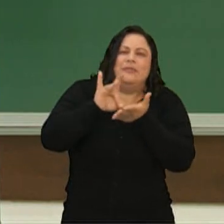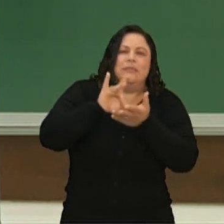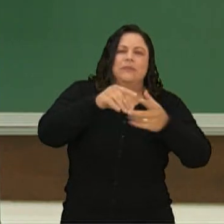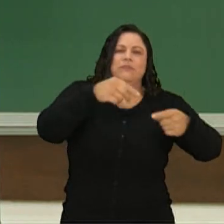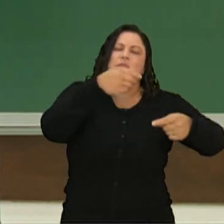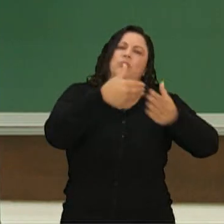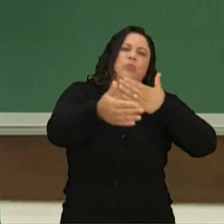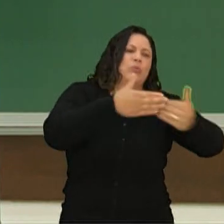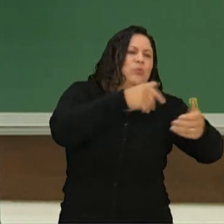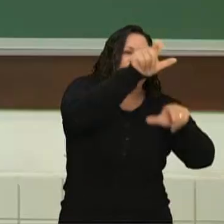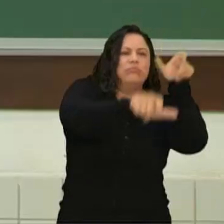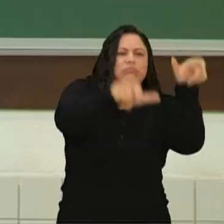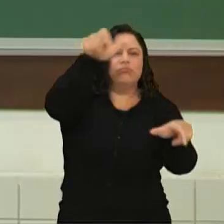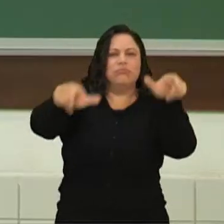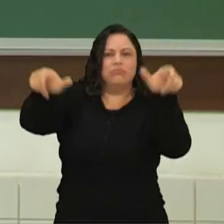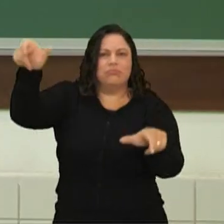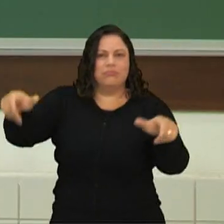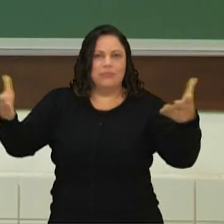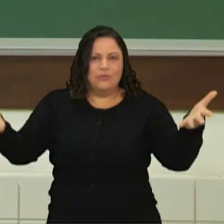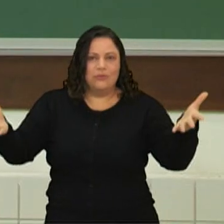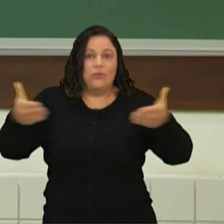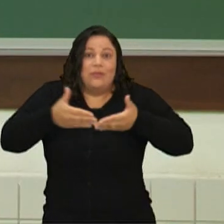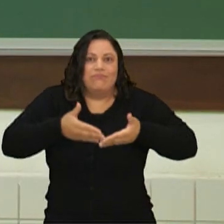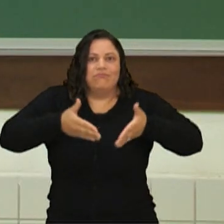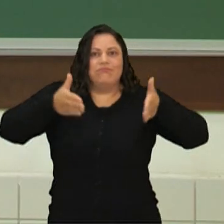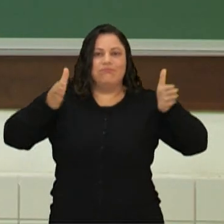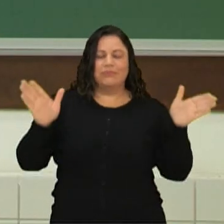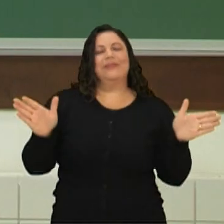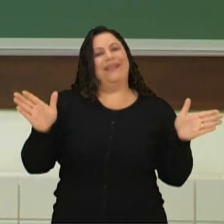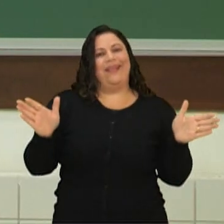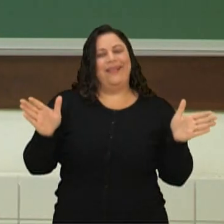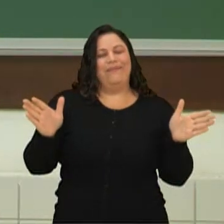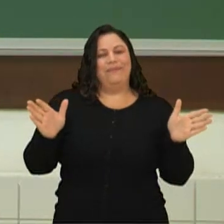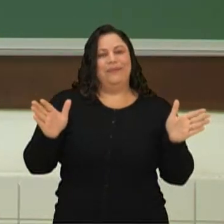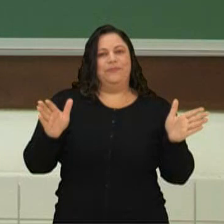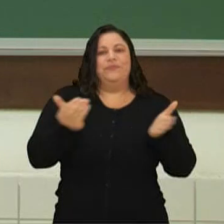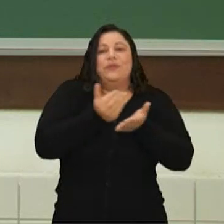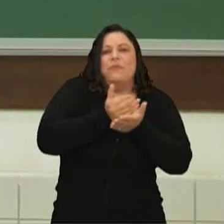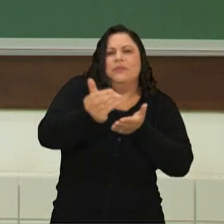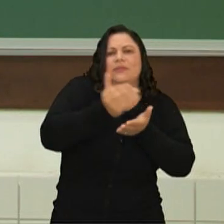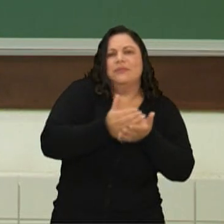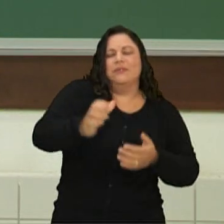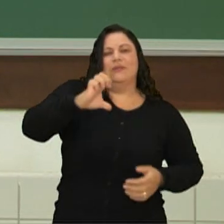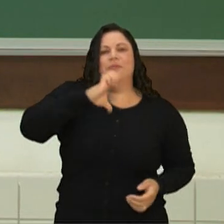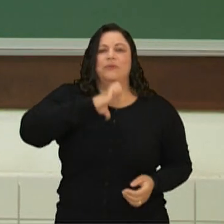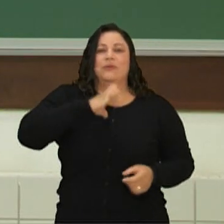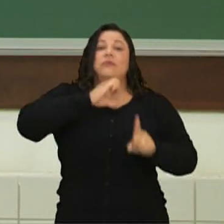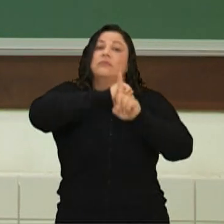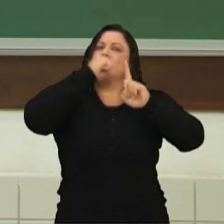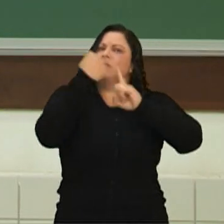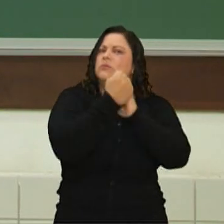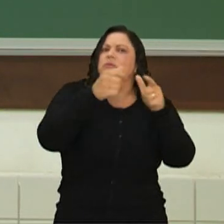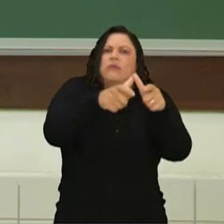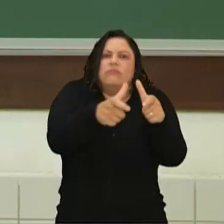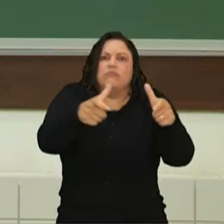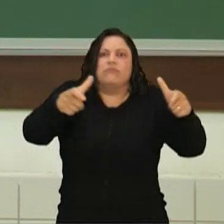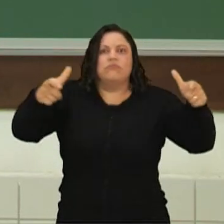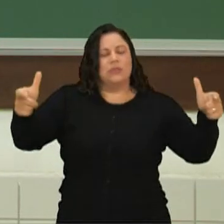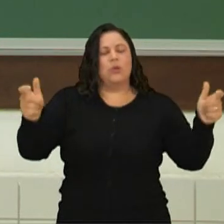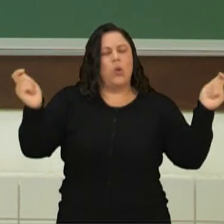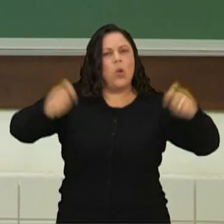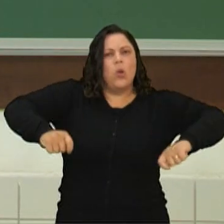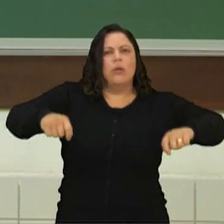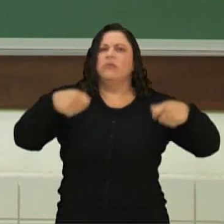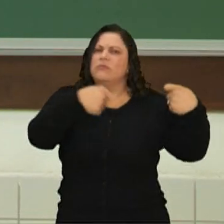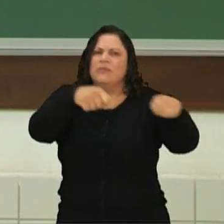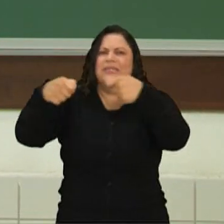que ele abre esse princípio ético para uma sociedade bem mais ampla do que o dos judeus. Ou seja, você tem que amar até